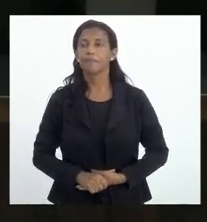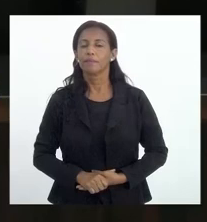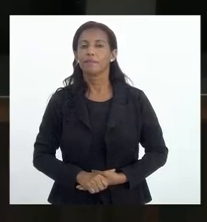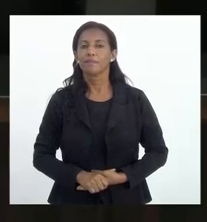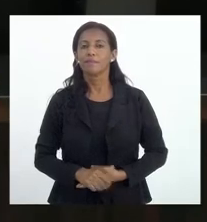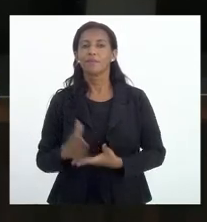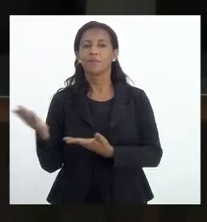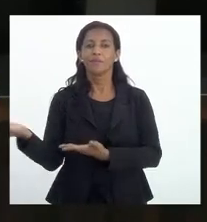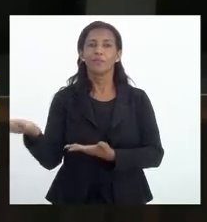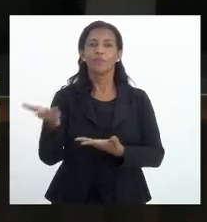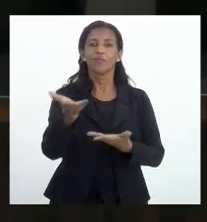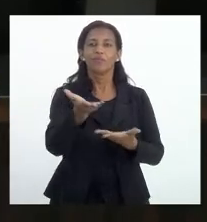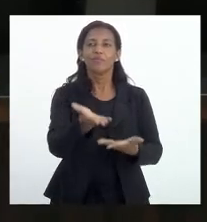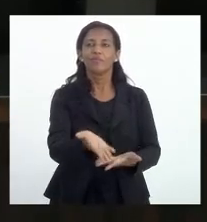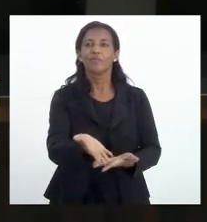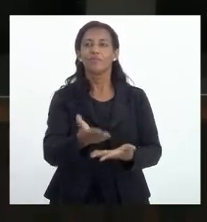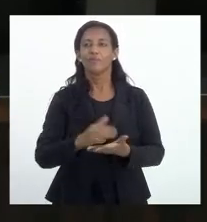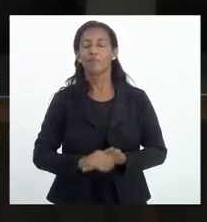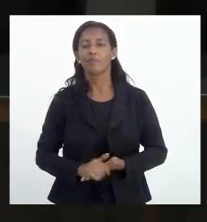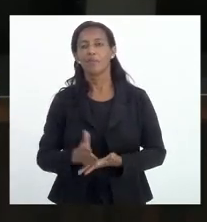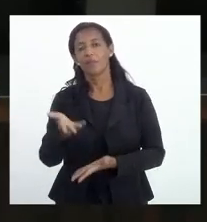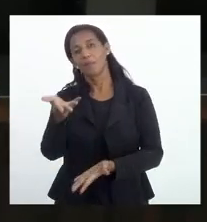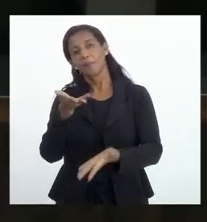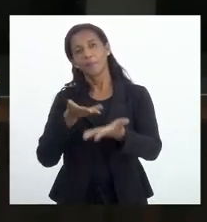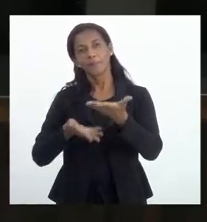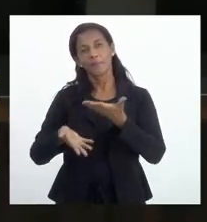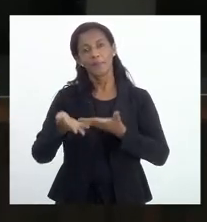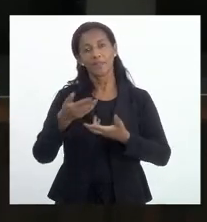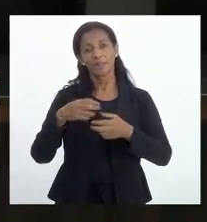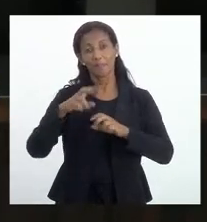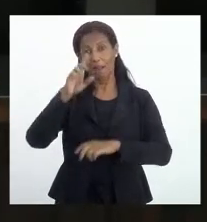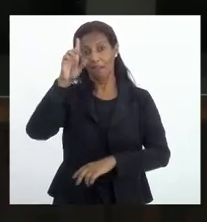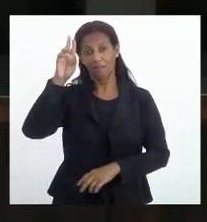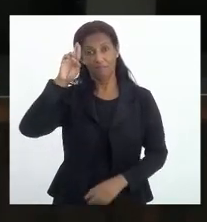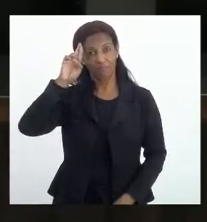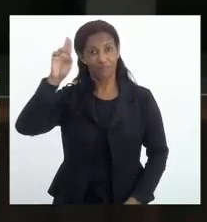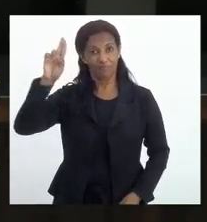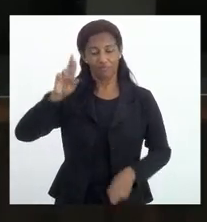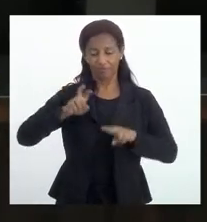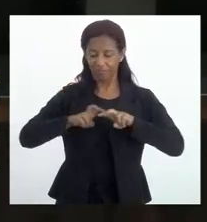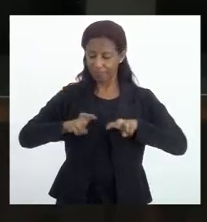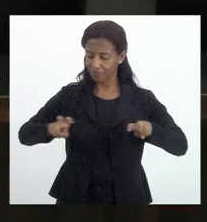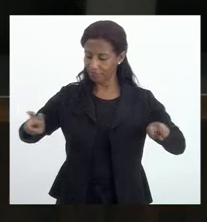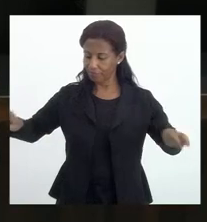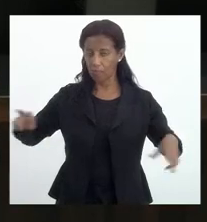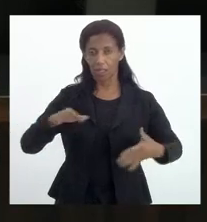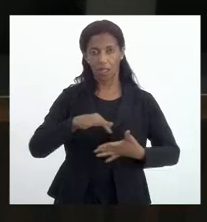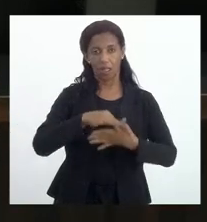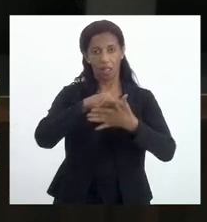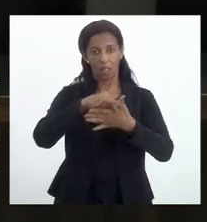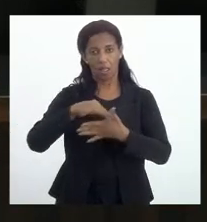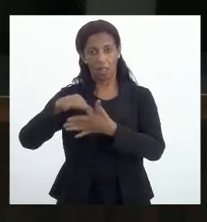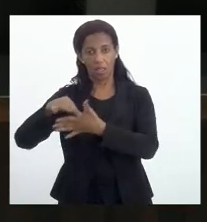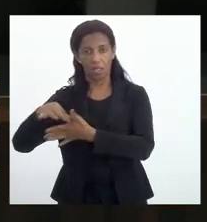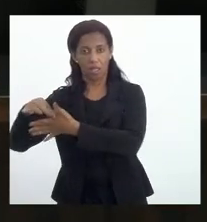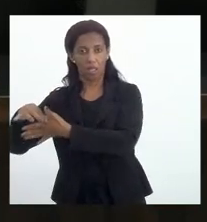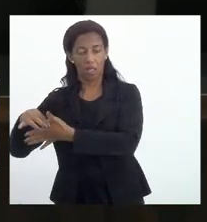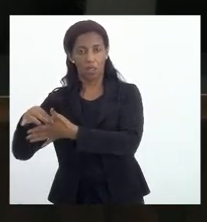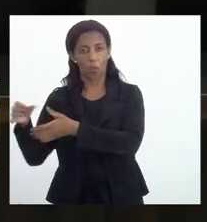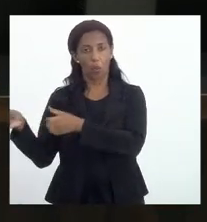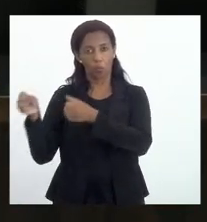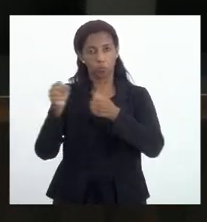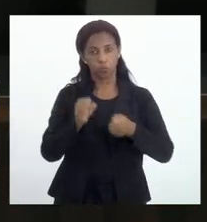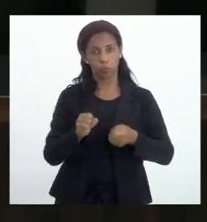queria convidar para participar aqui da mesa os representantes do Poder